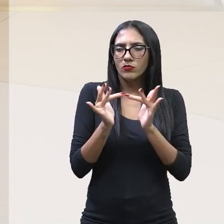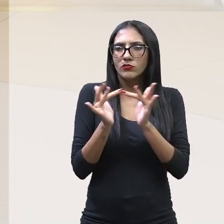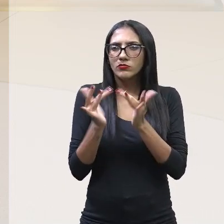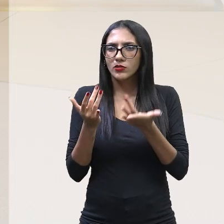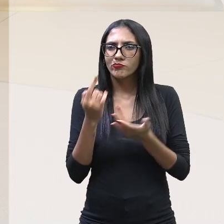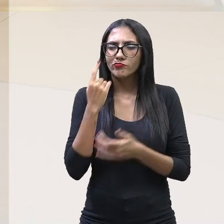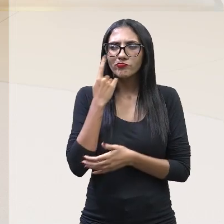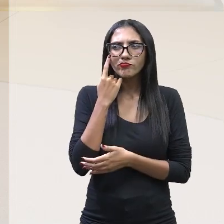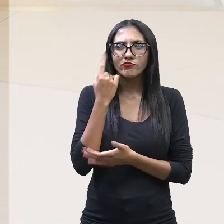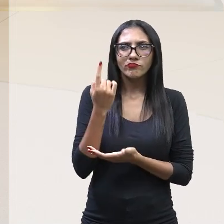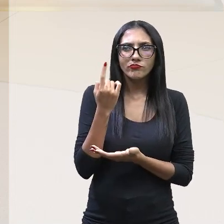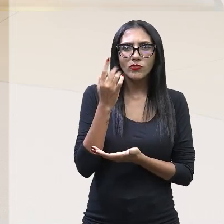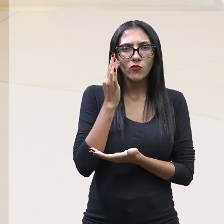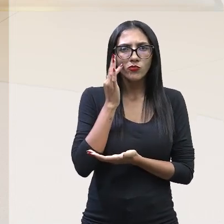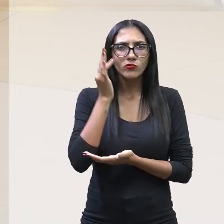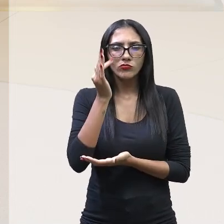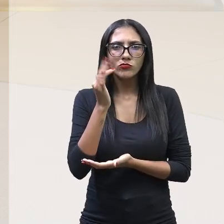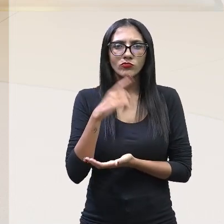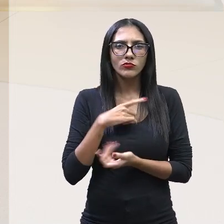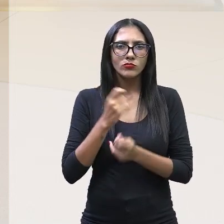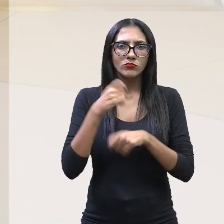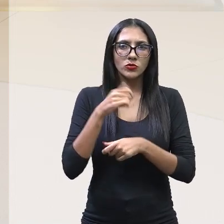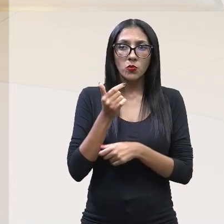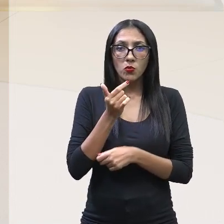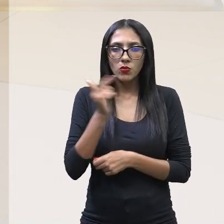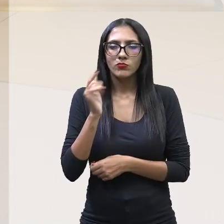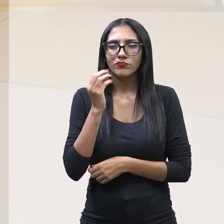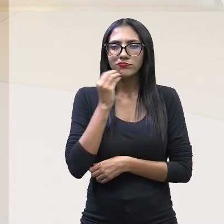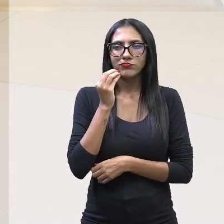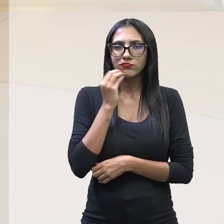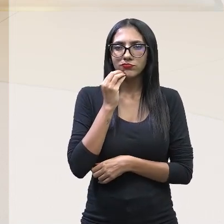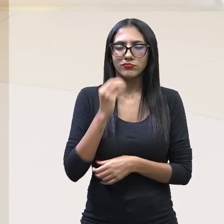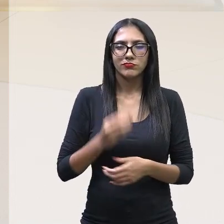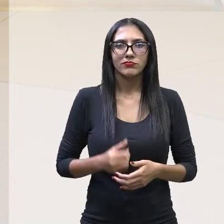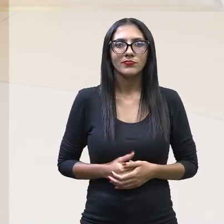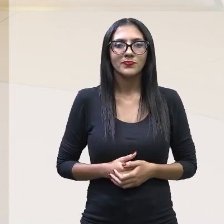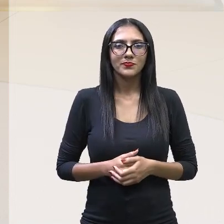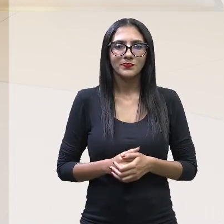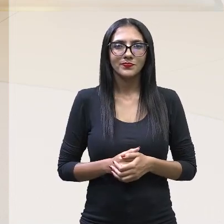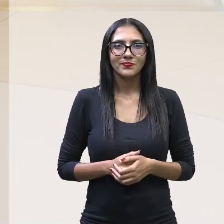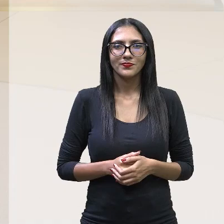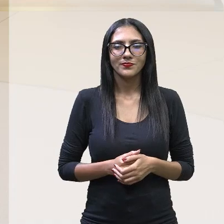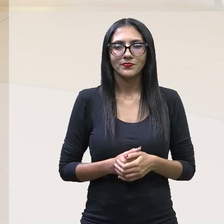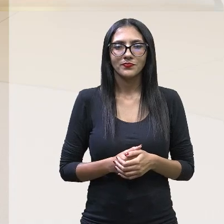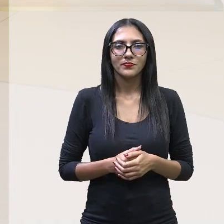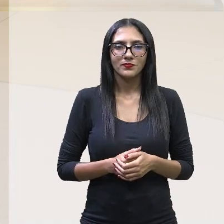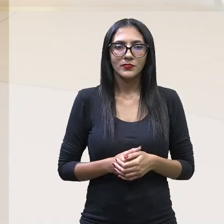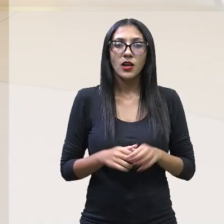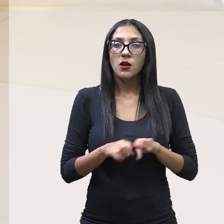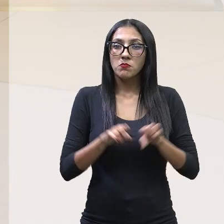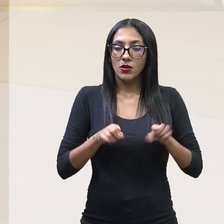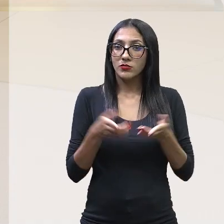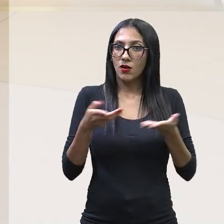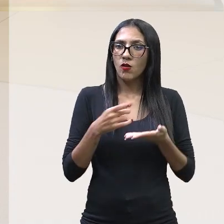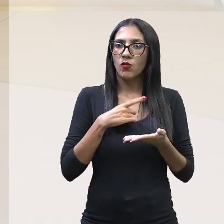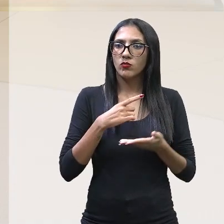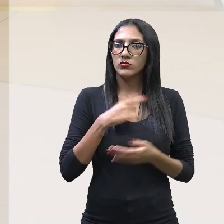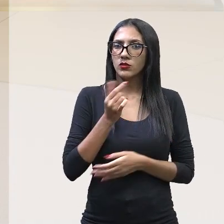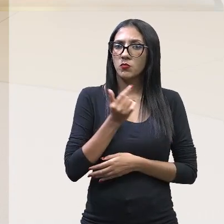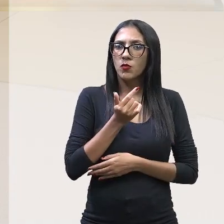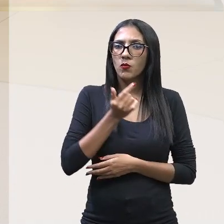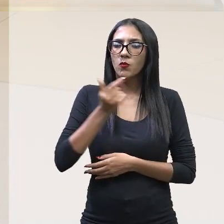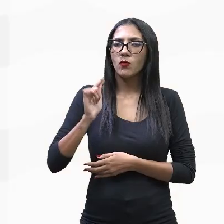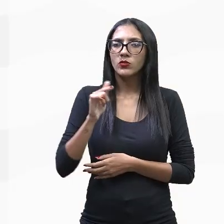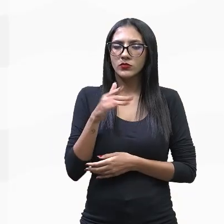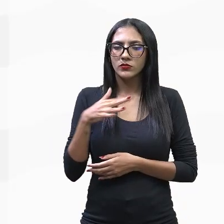esses contatos não gera para você uma outra oportunidade, não é, professor? Então. Mas temos aí mais uma